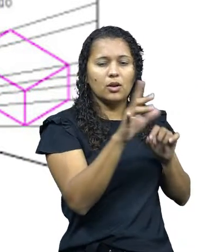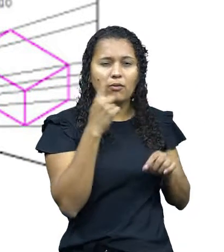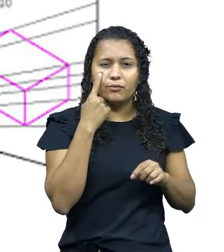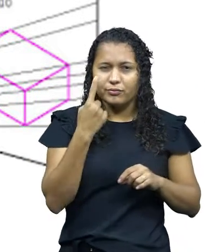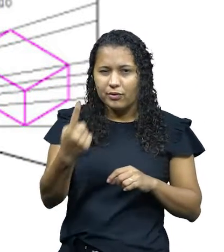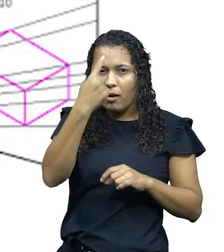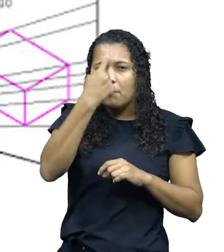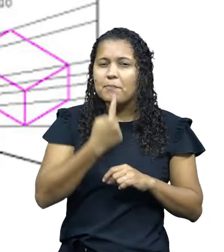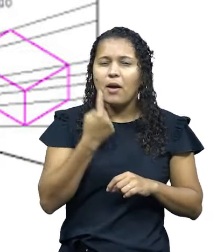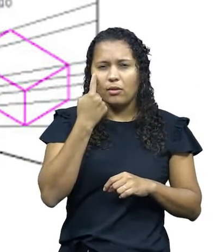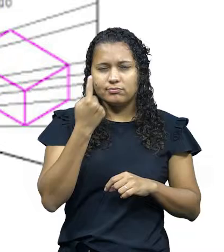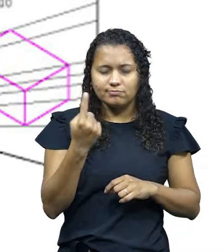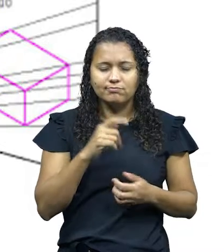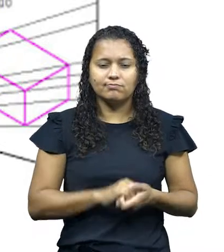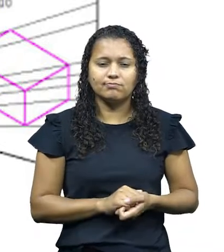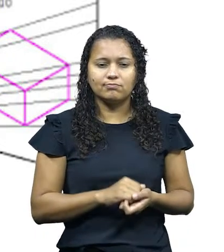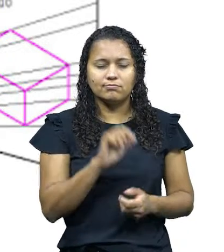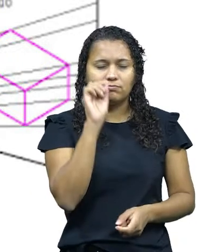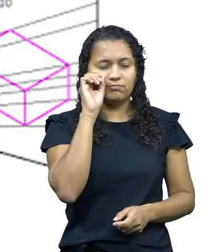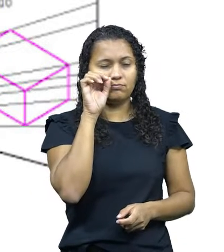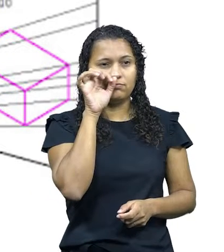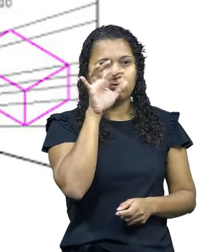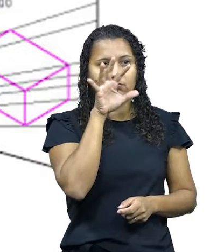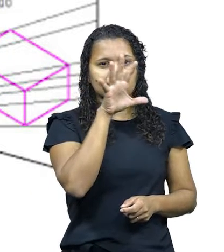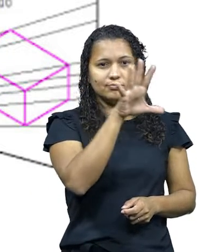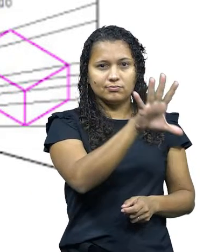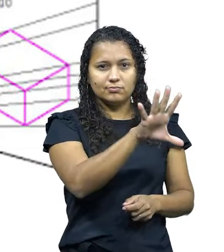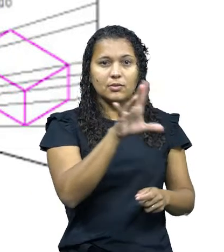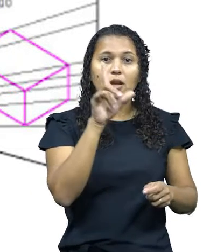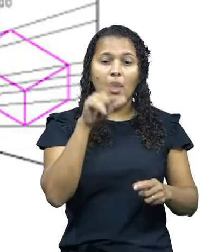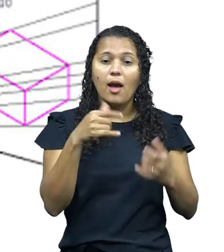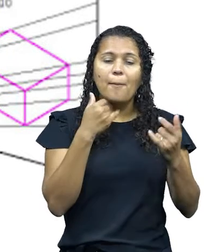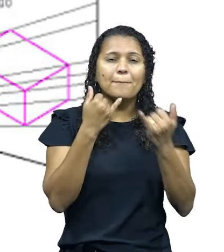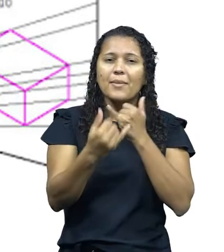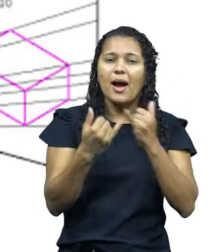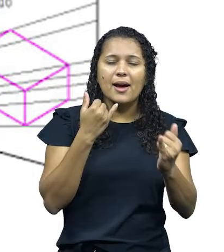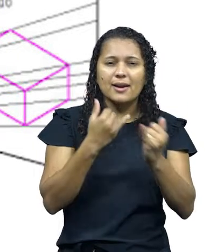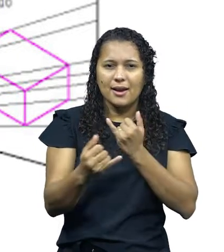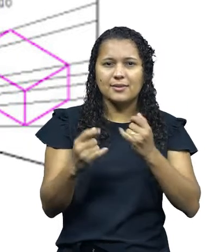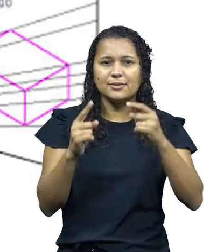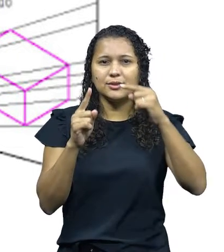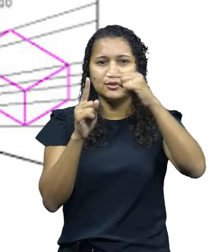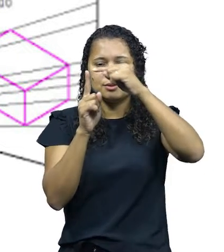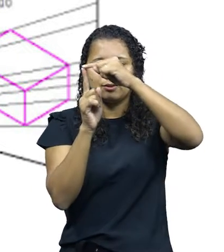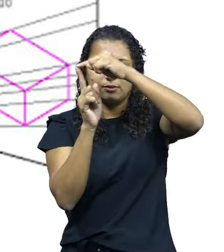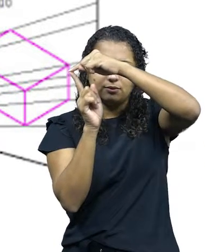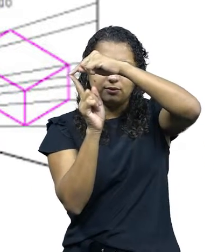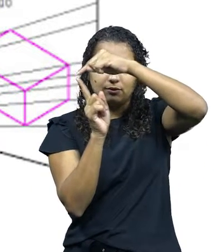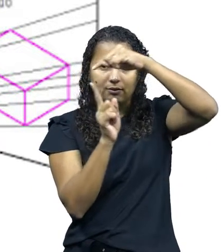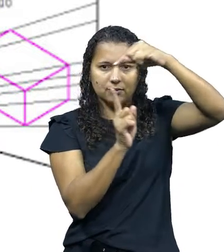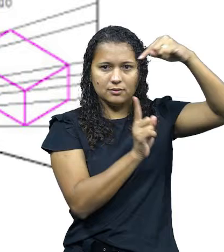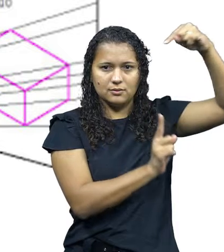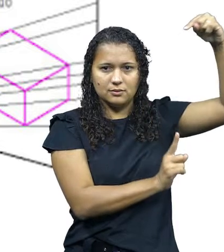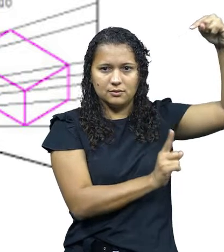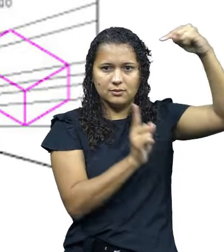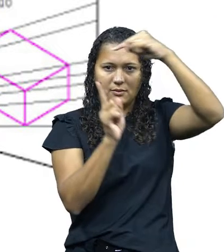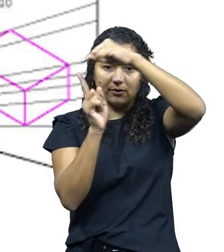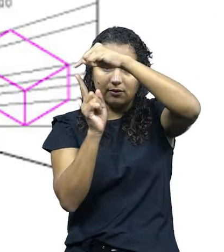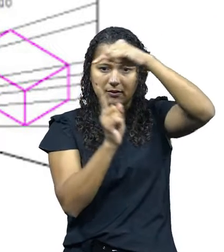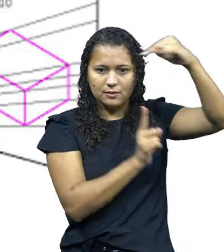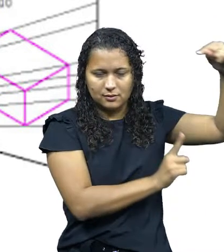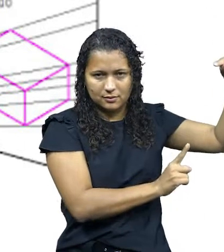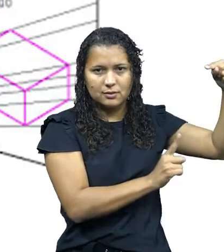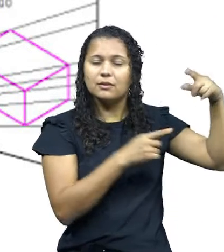observe a imagem, eles são projetados formando um cone de projeção, tendo um eixo perpendicular ao